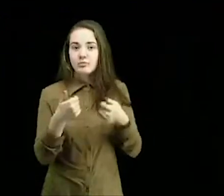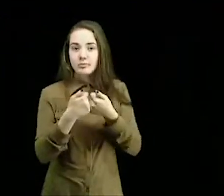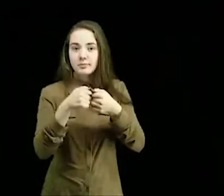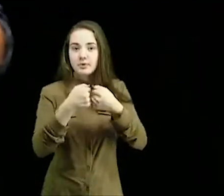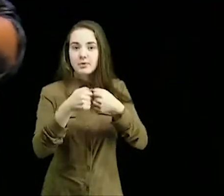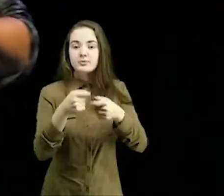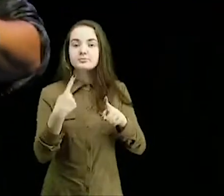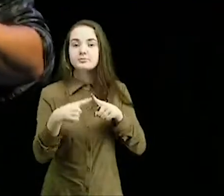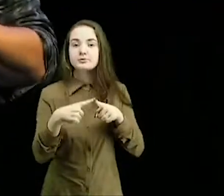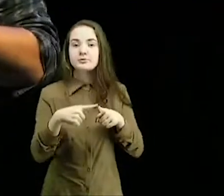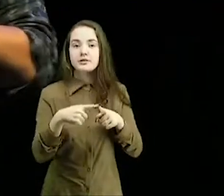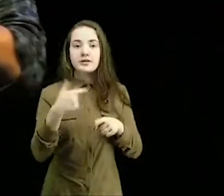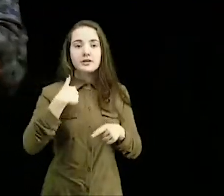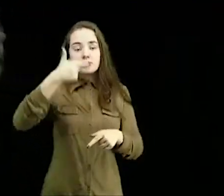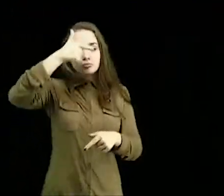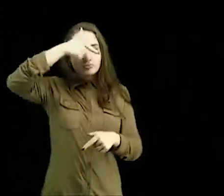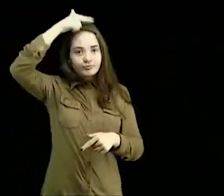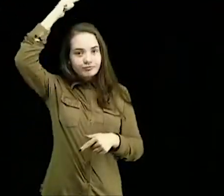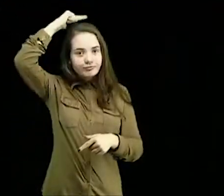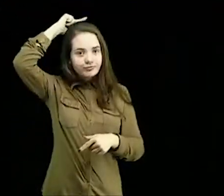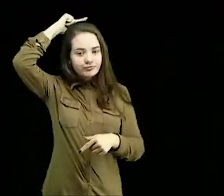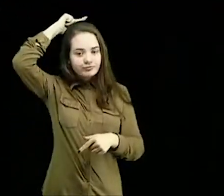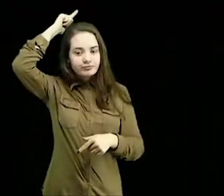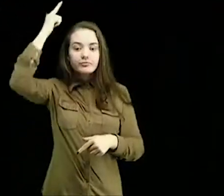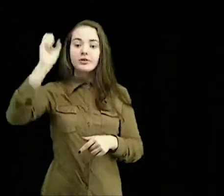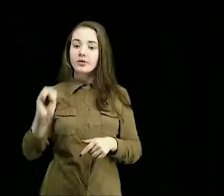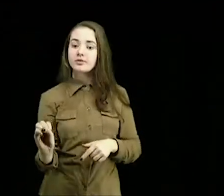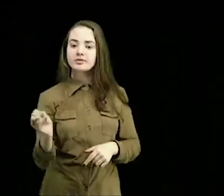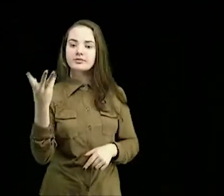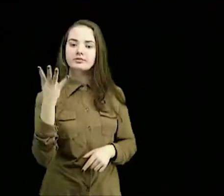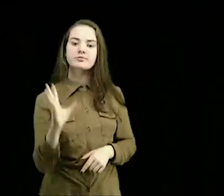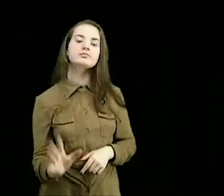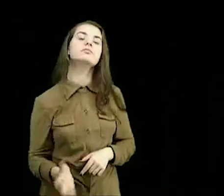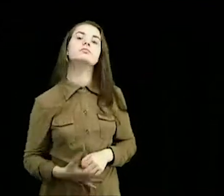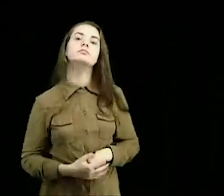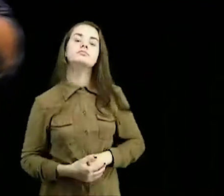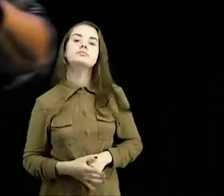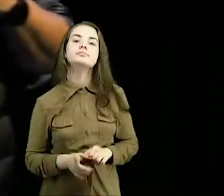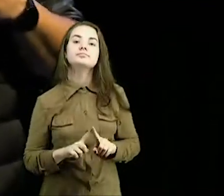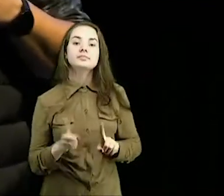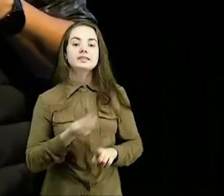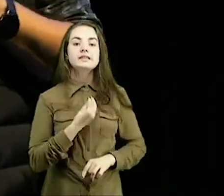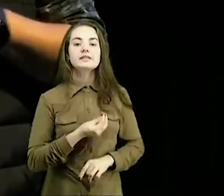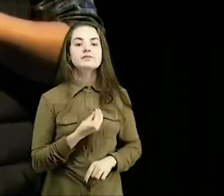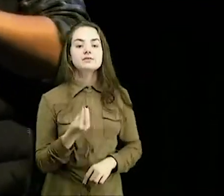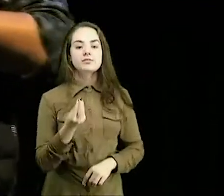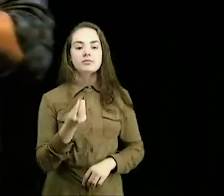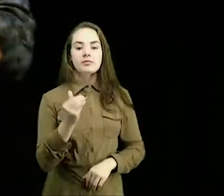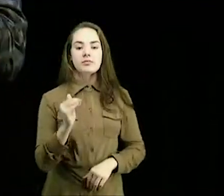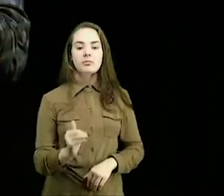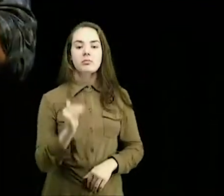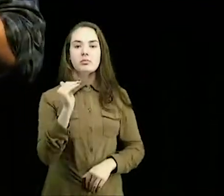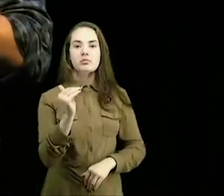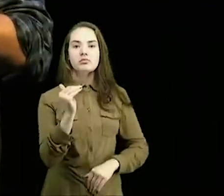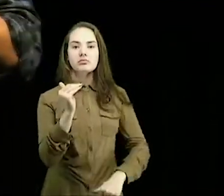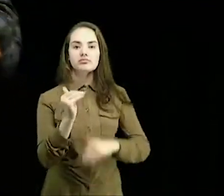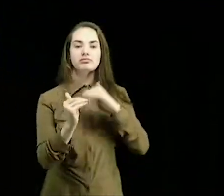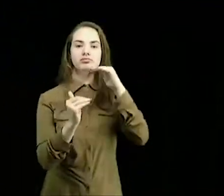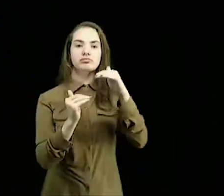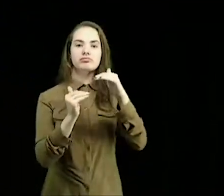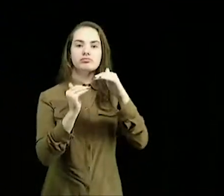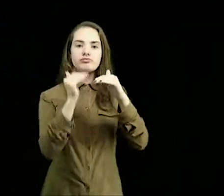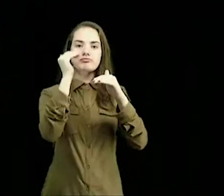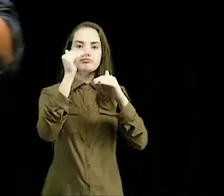piolho. A gente fica sujeito a essas coisas, mas a vida da gente vai dando passos que não